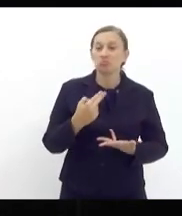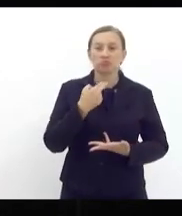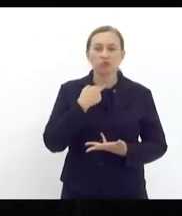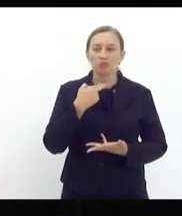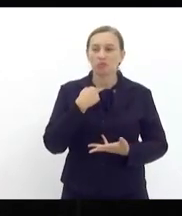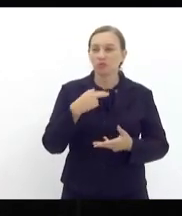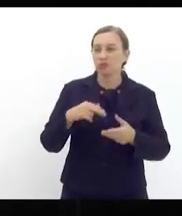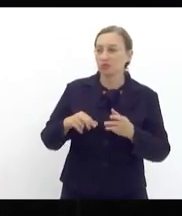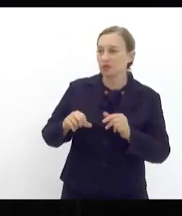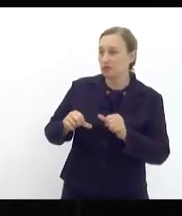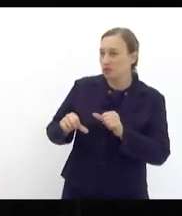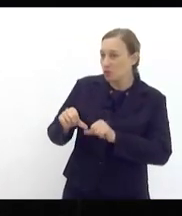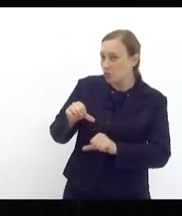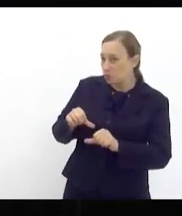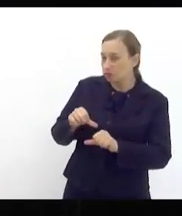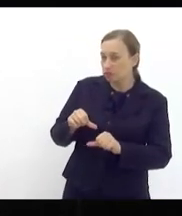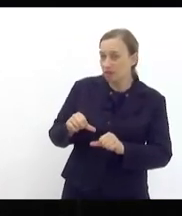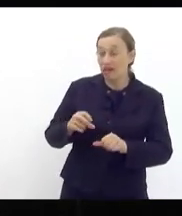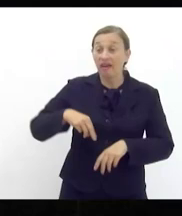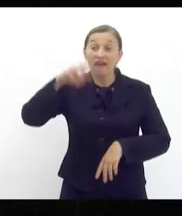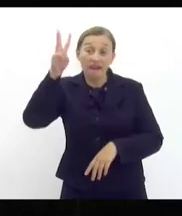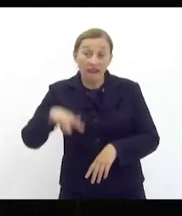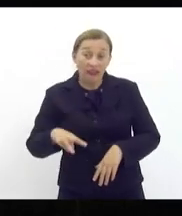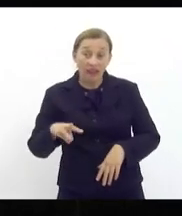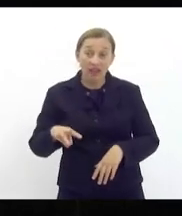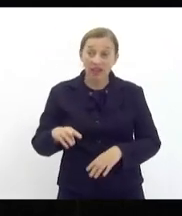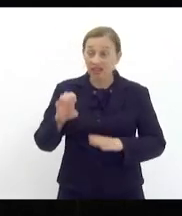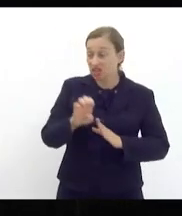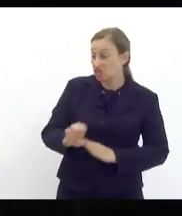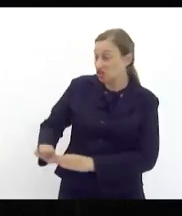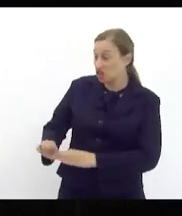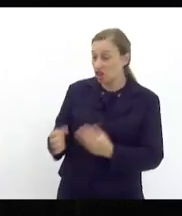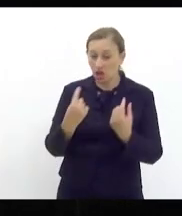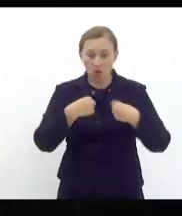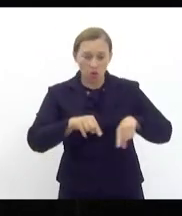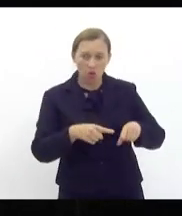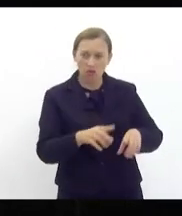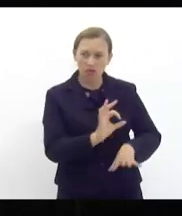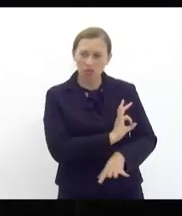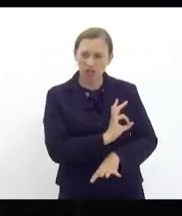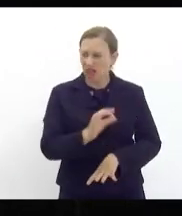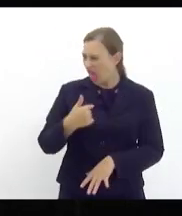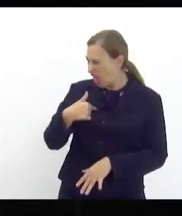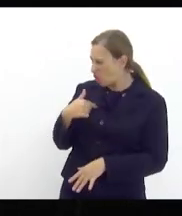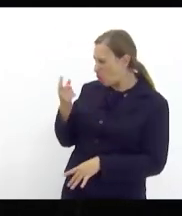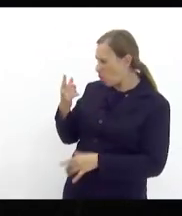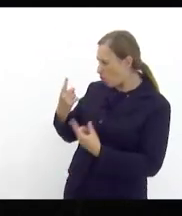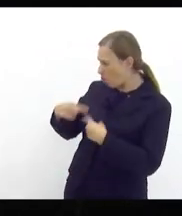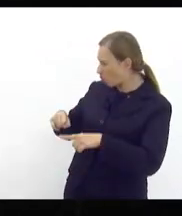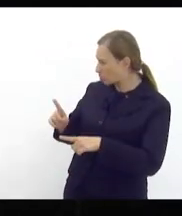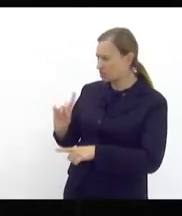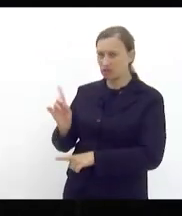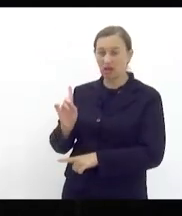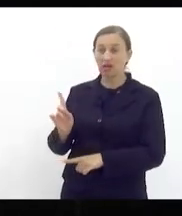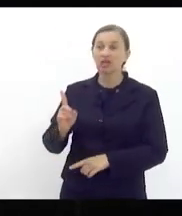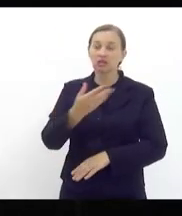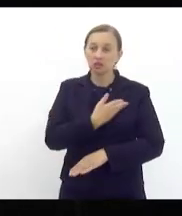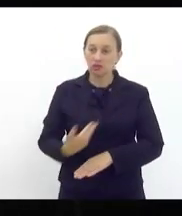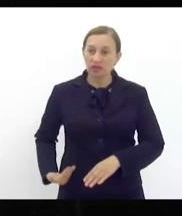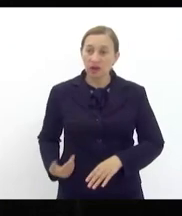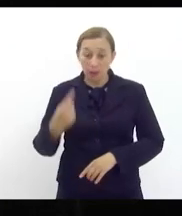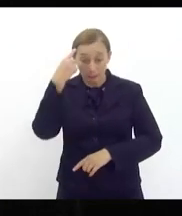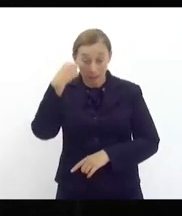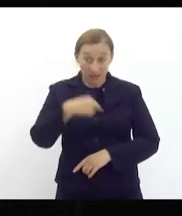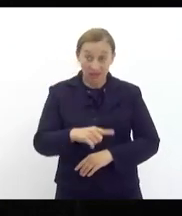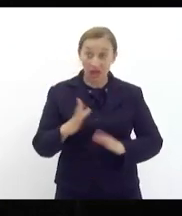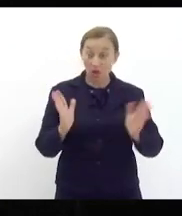distorções de dizer quem é de esquerda é contra a polícia eu não sou contra a polícia se o governador quiser mandar hoje para